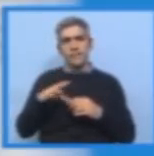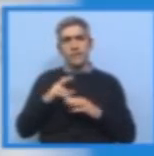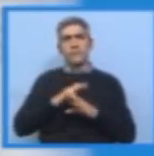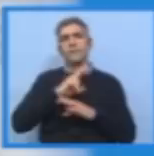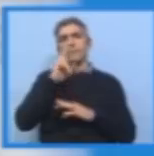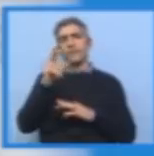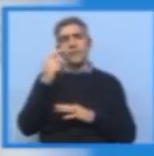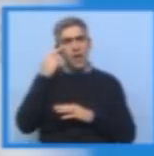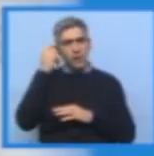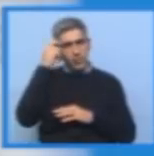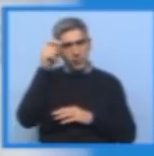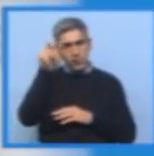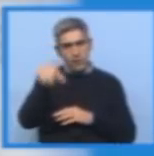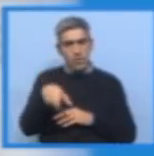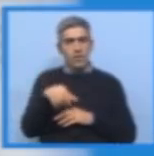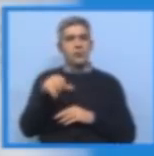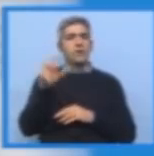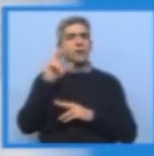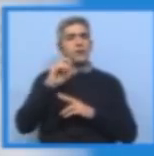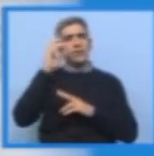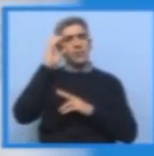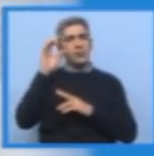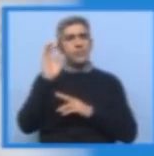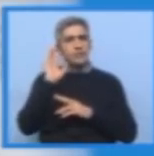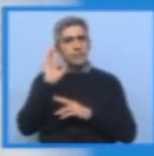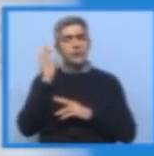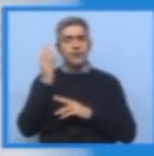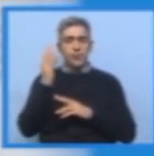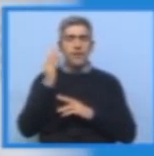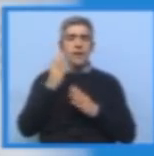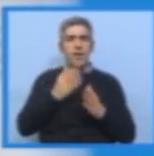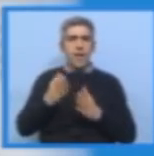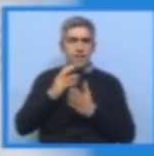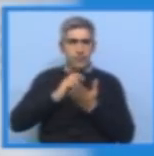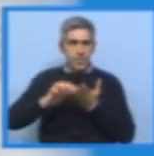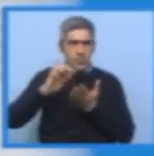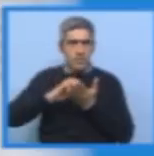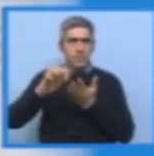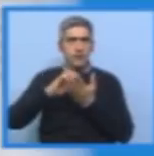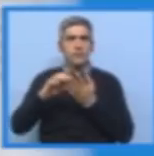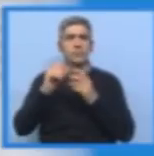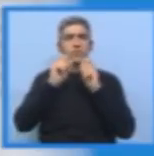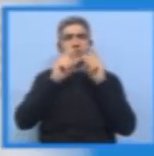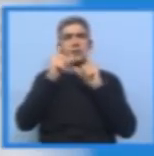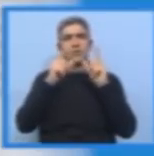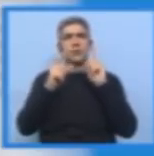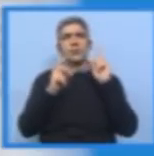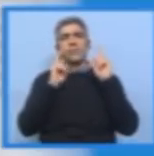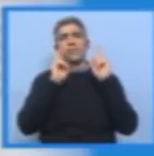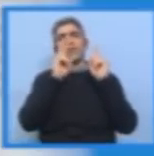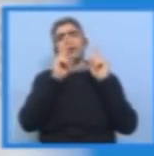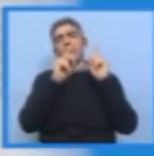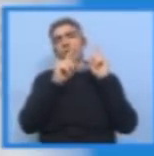vá adorá-lo. Ouvido o rei, puseram-se a caminho. E eis que a estrela que tinham visto